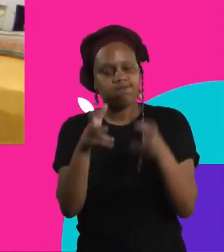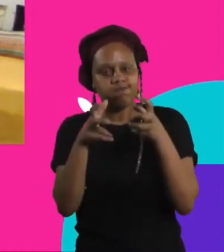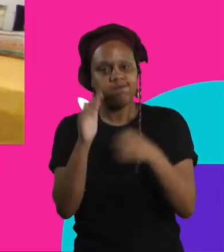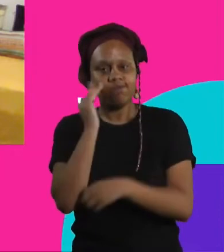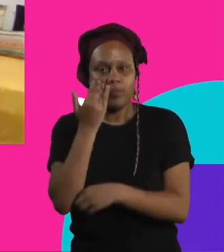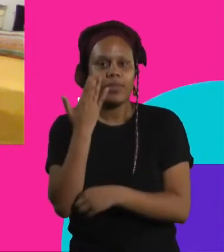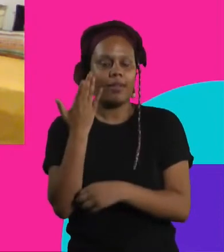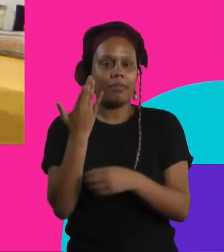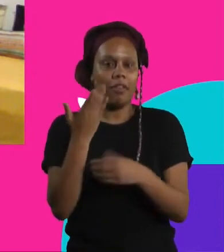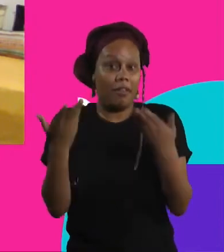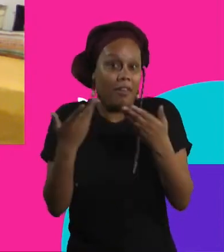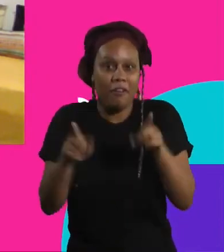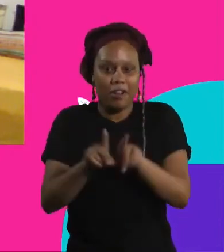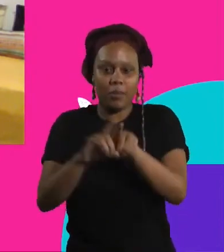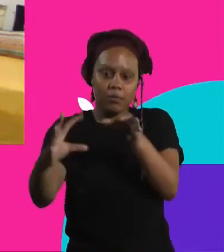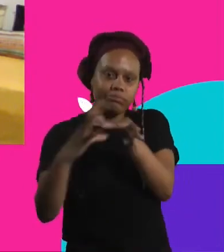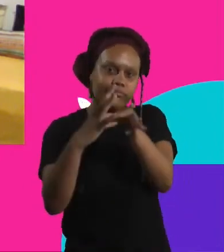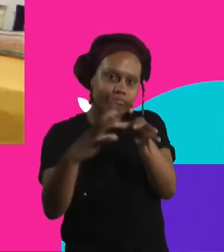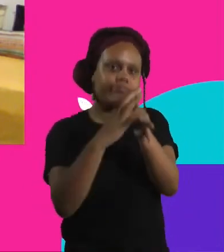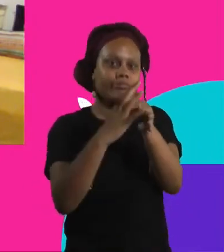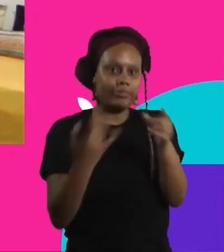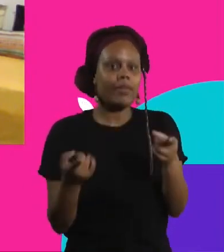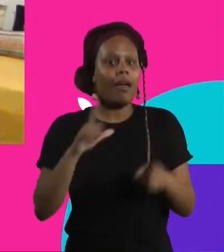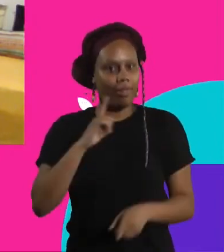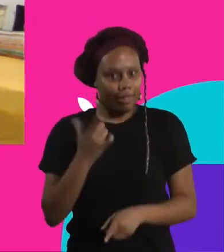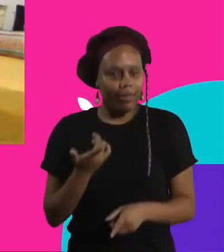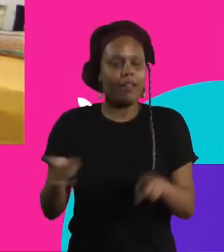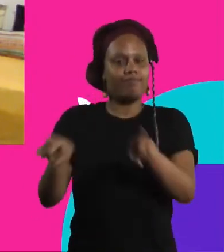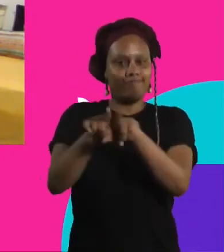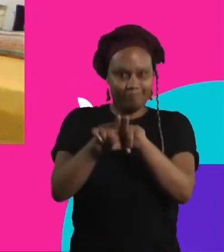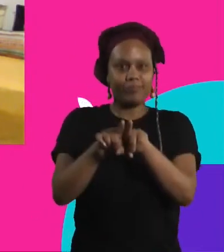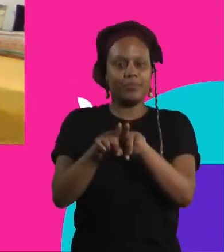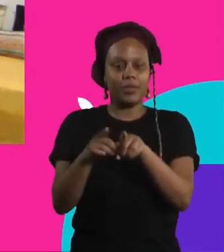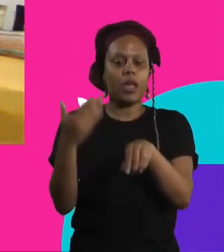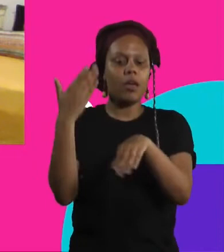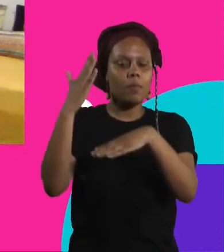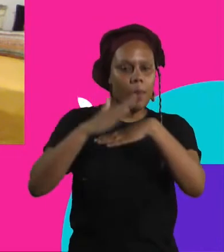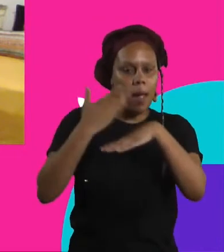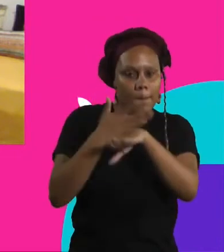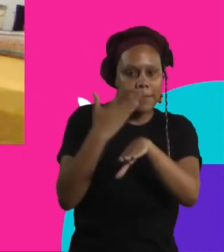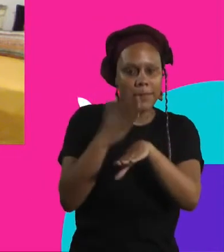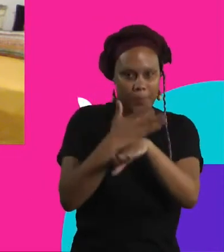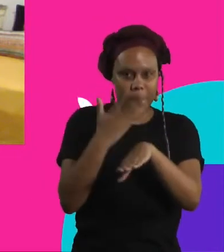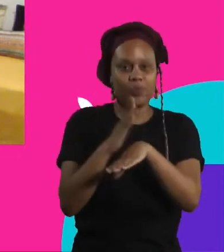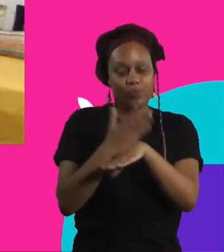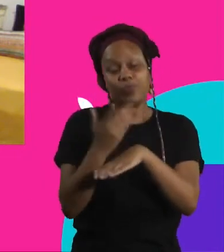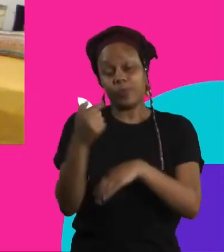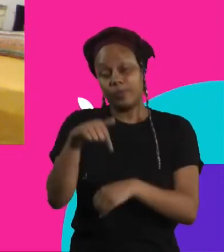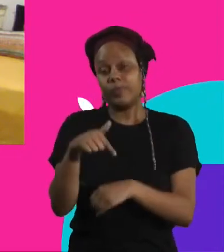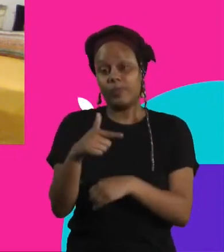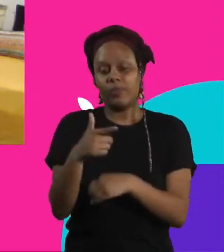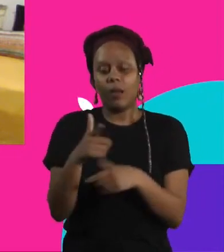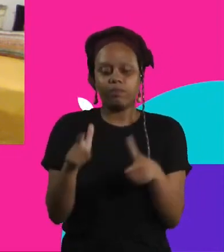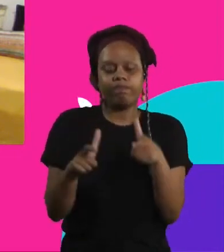eles entre si, para fazerem parcerias e tudo, né? E também praticar isso dentro de casa. A Mature ainda é uma equipe pequena, ainda é